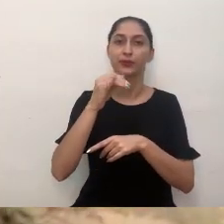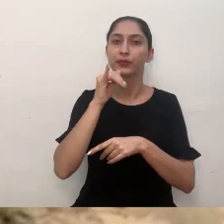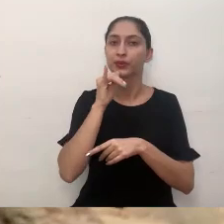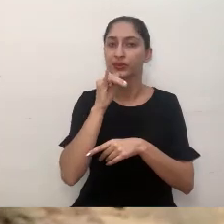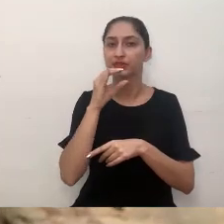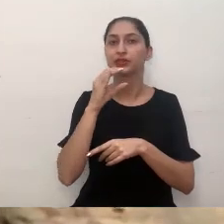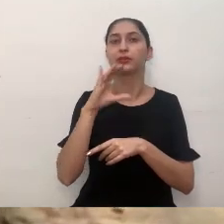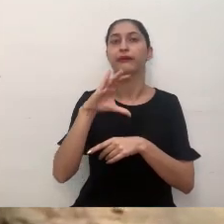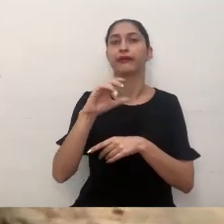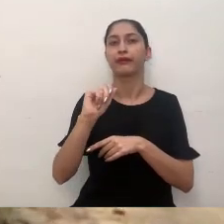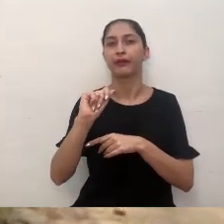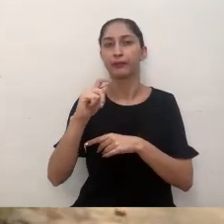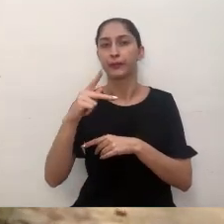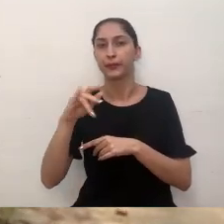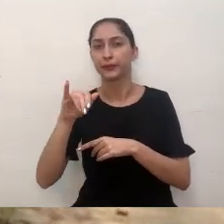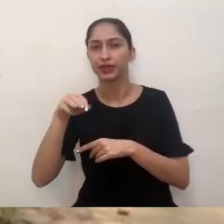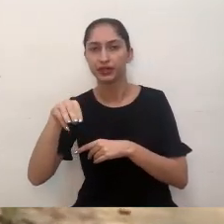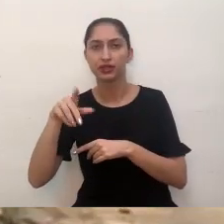chá,